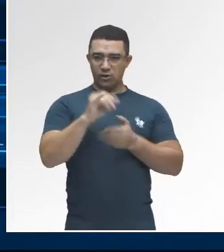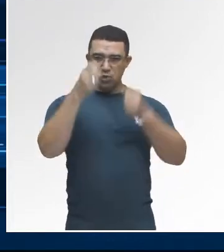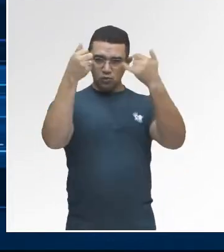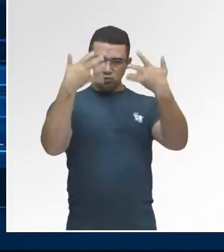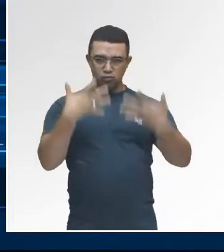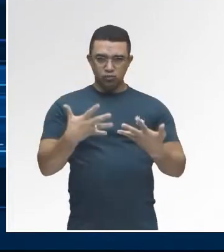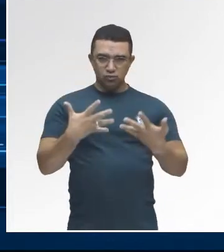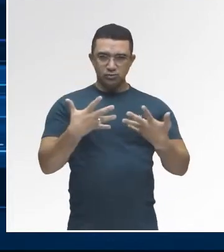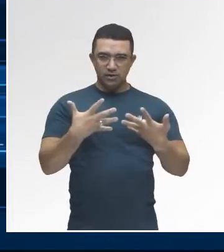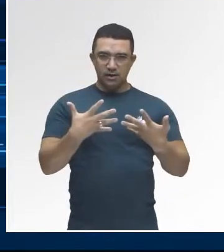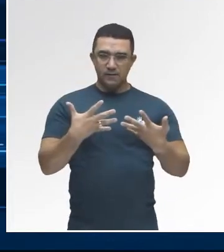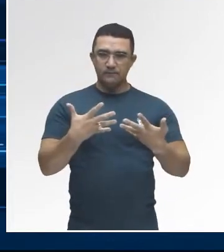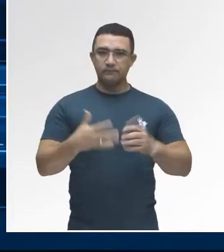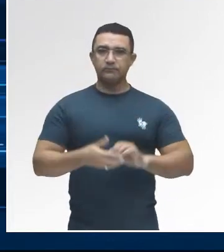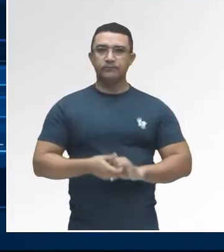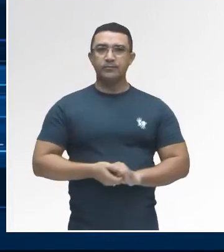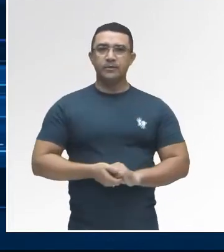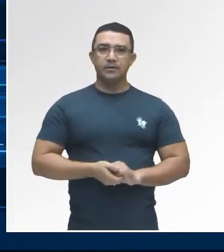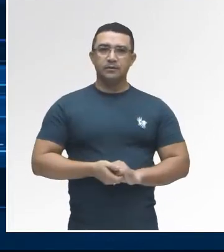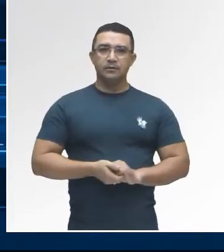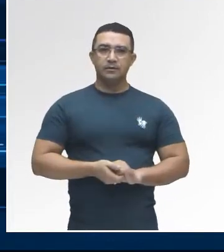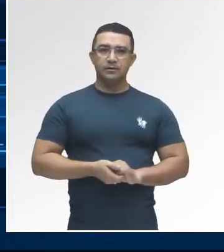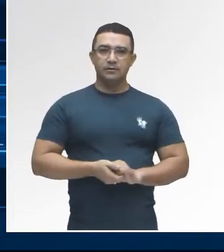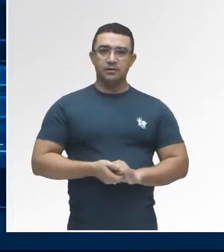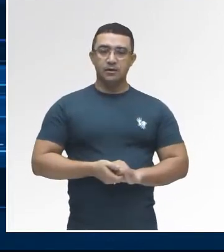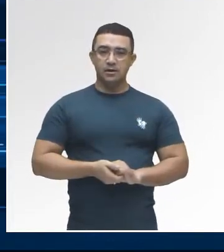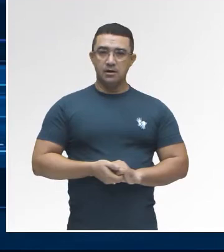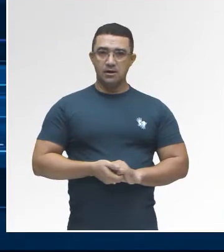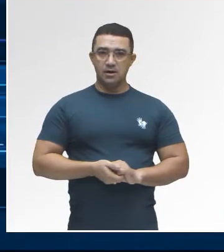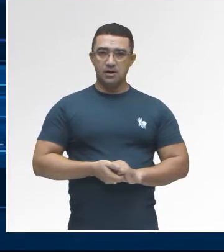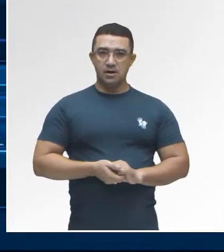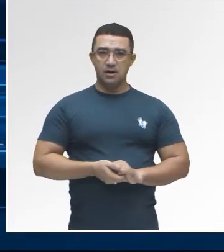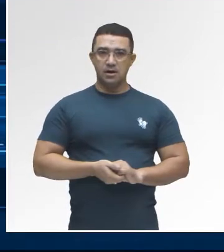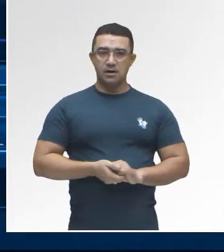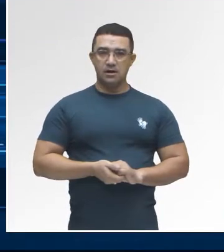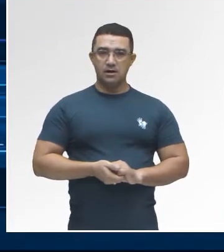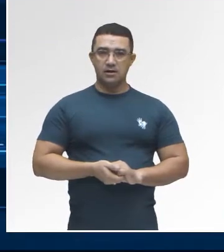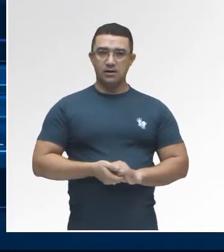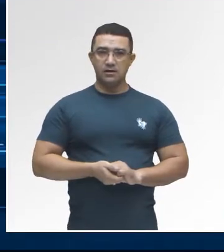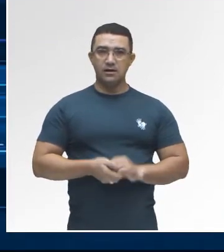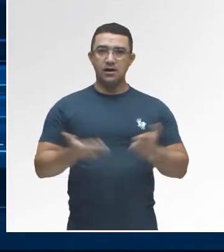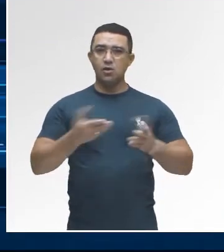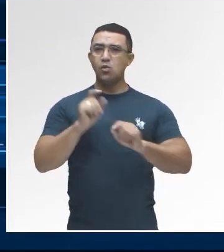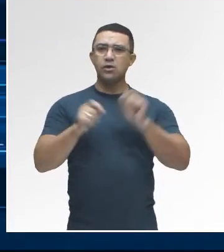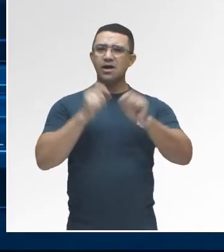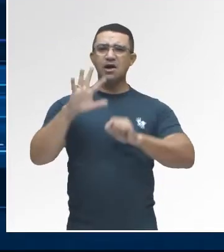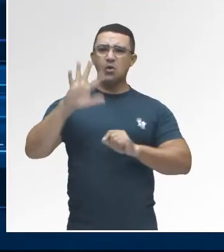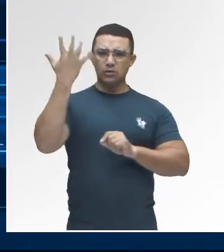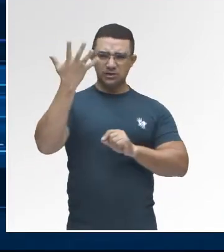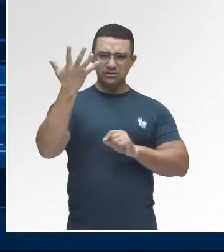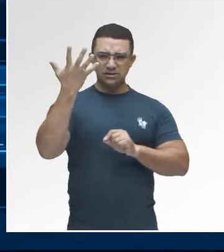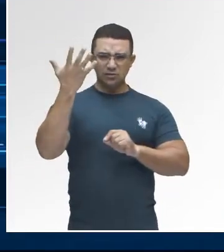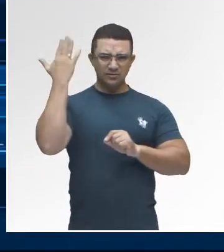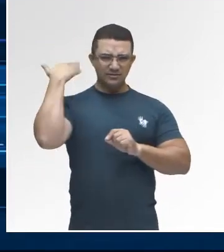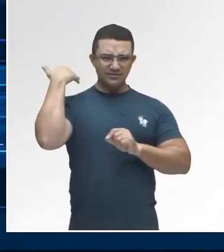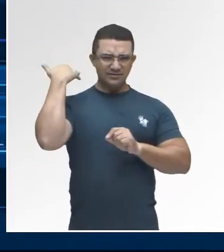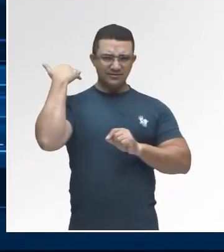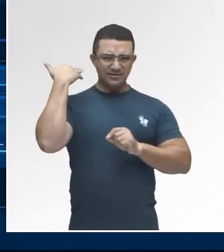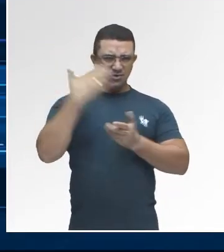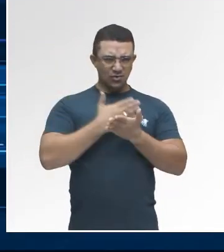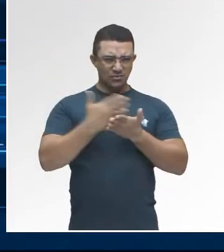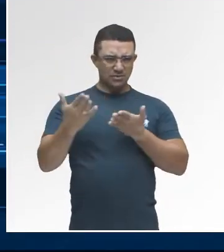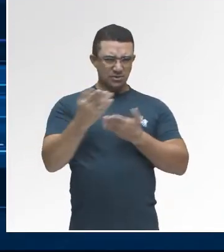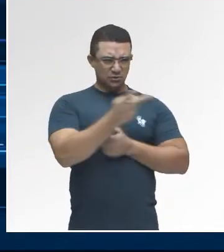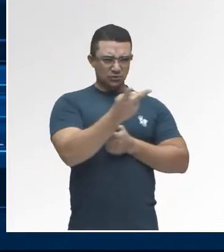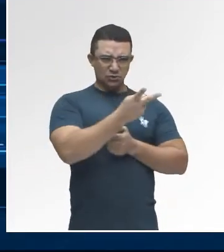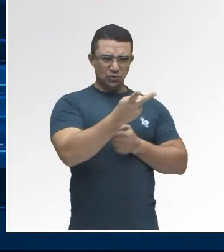aqui os personagens de novo, né? Dessa vez ele estava mais adulto, né? O que será que aconteceu naquela situação com a Ikuko? Agora